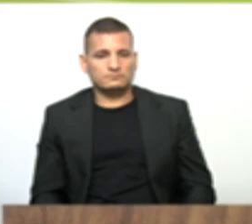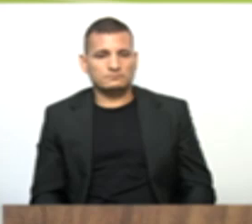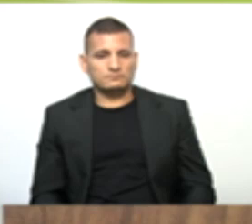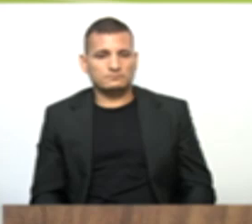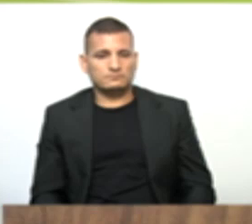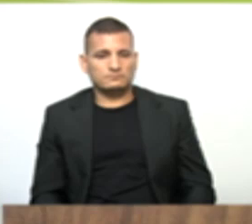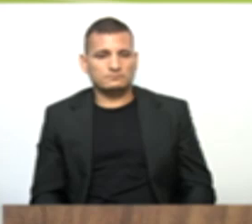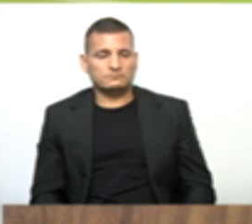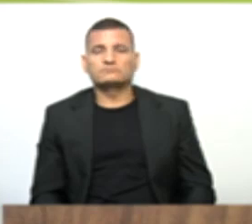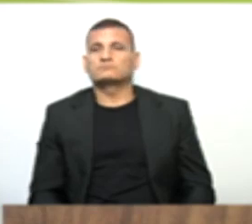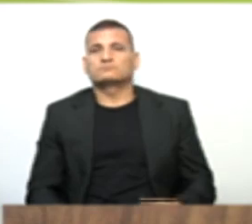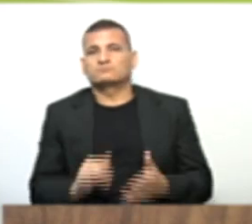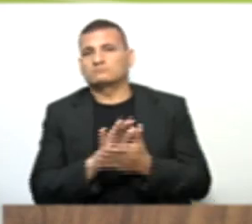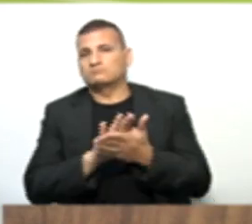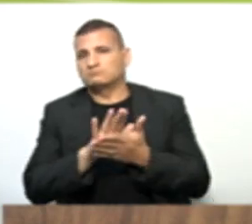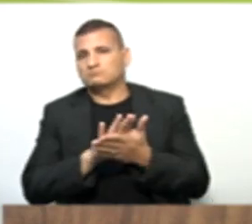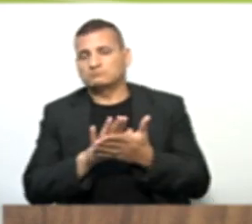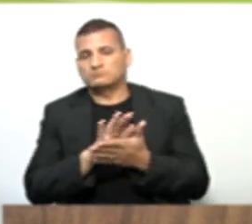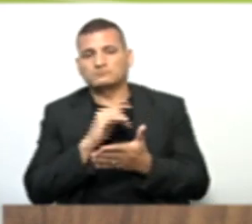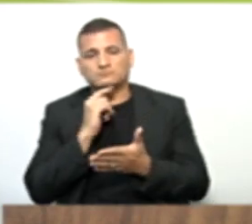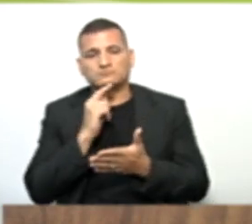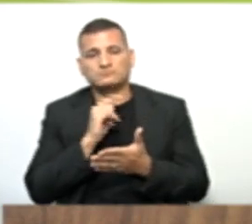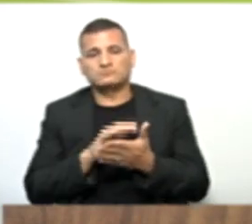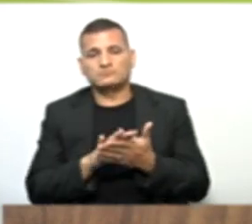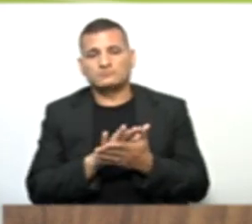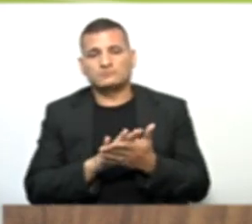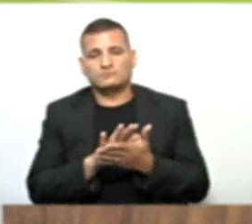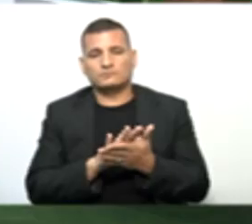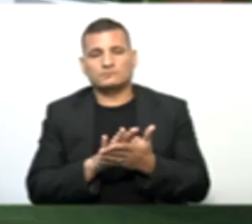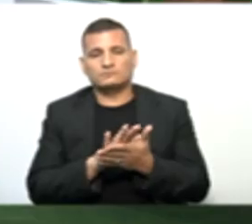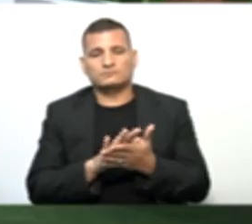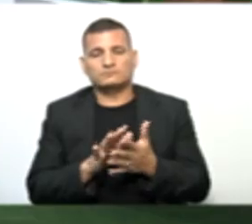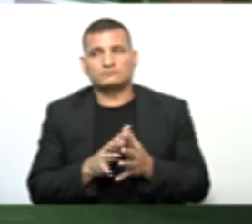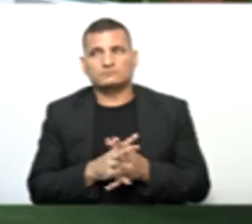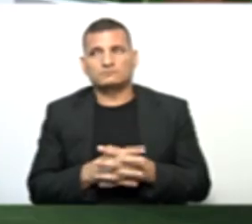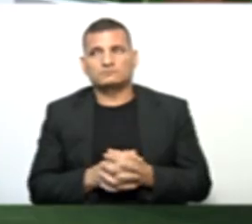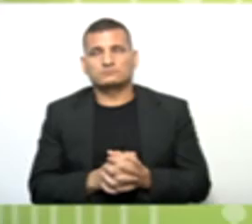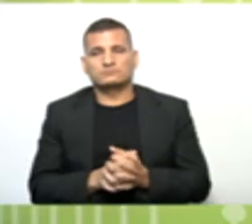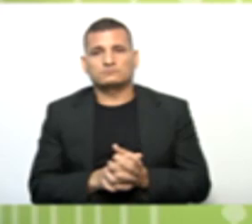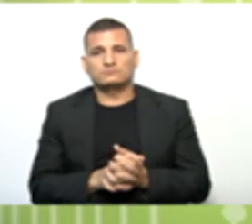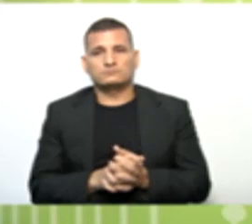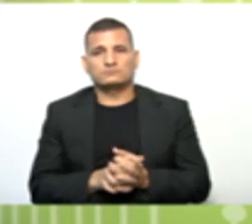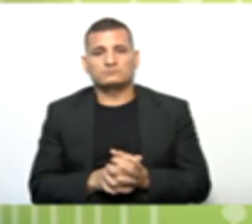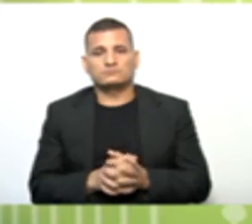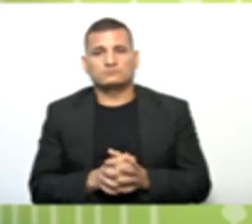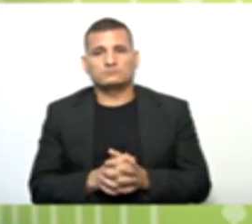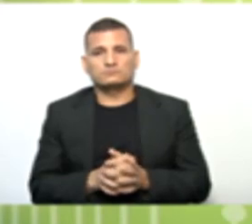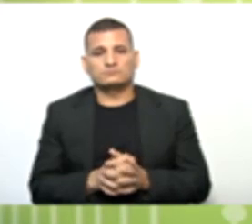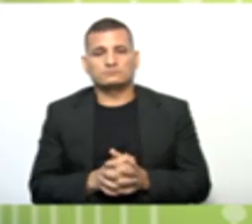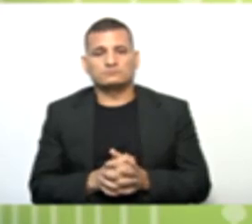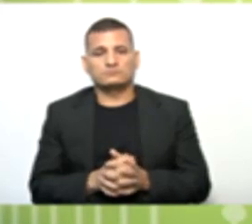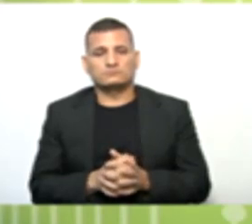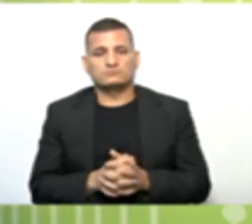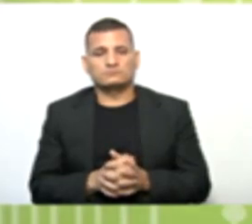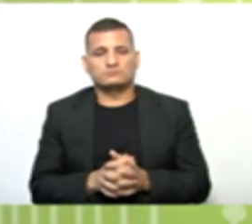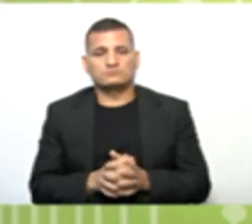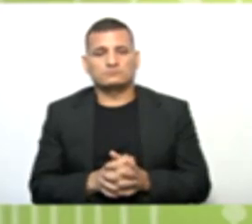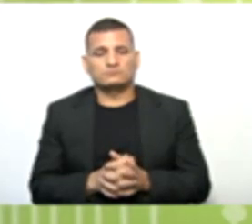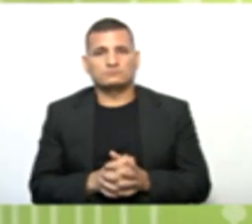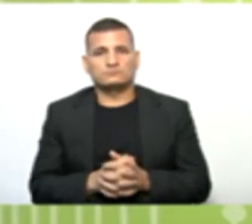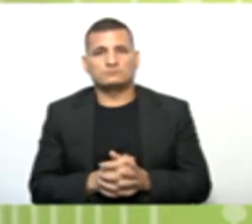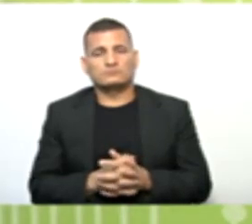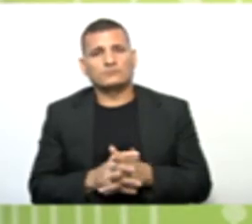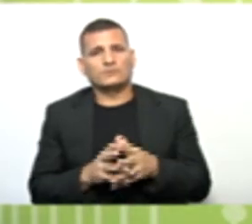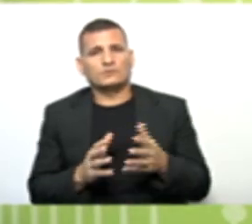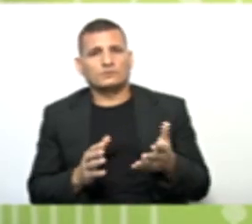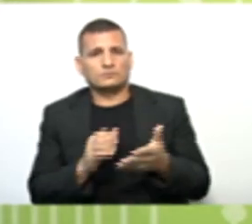Ainda nenhuma dúvida, tá? Certo. Bom, nós separamos algumas